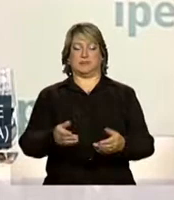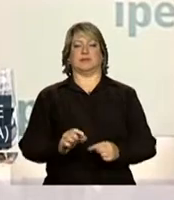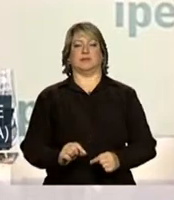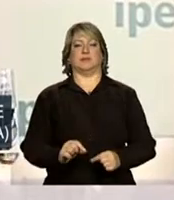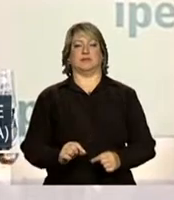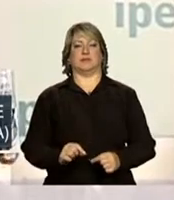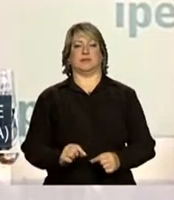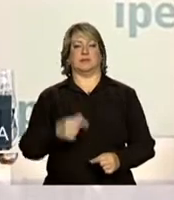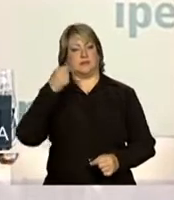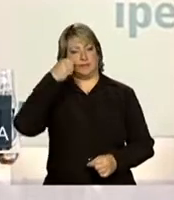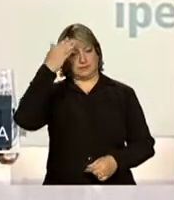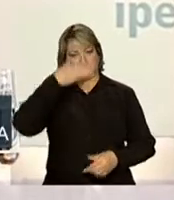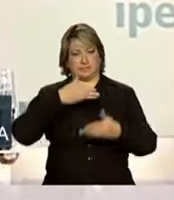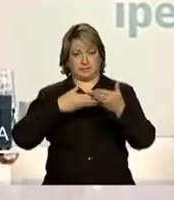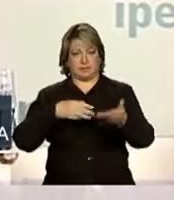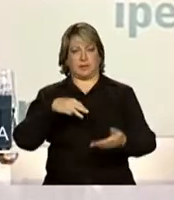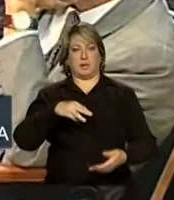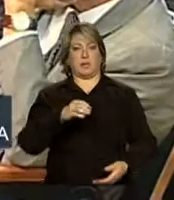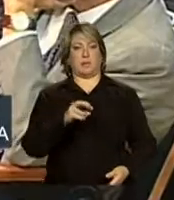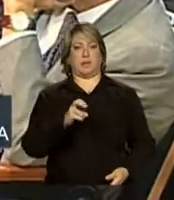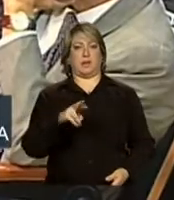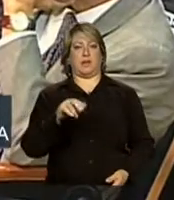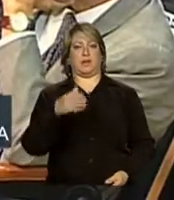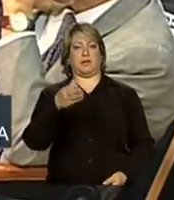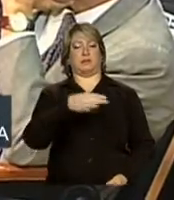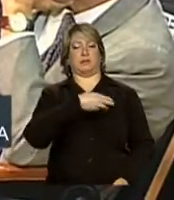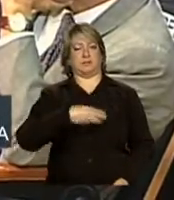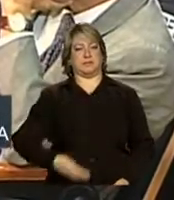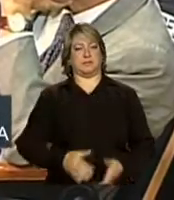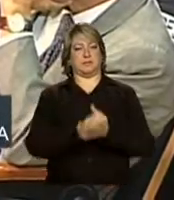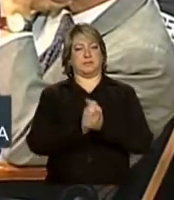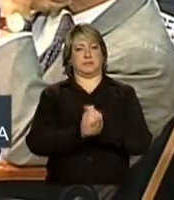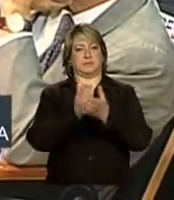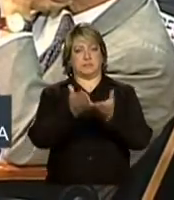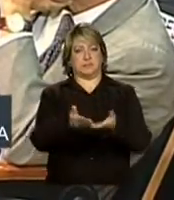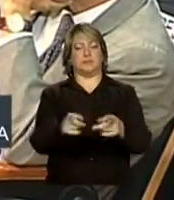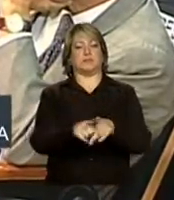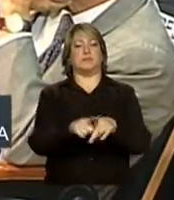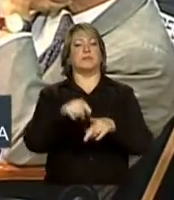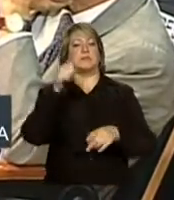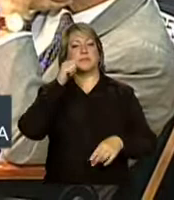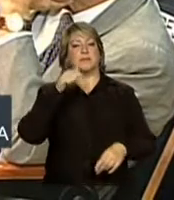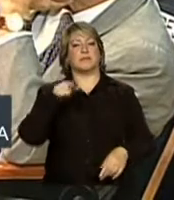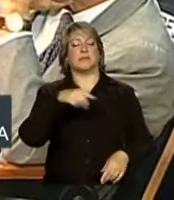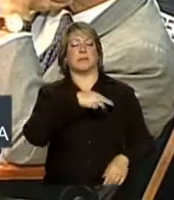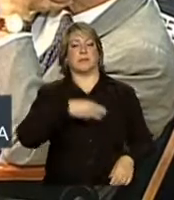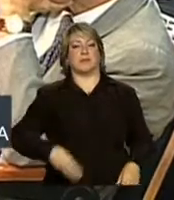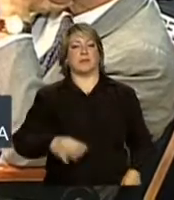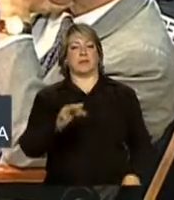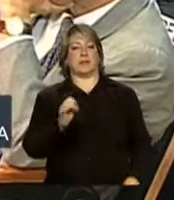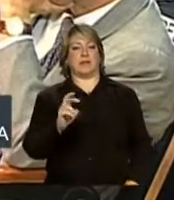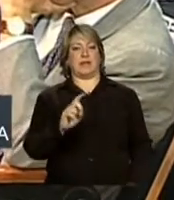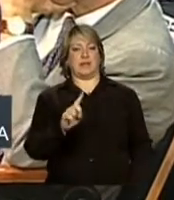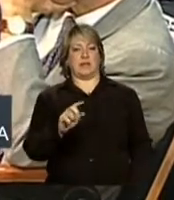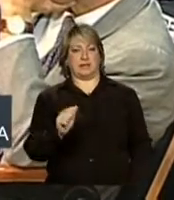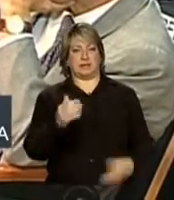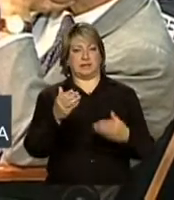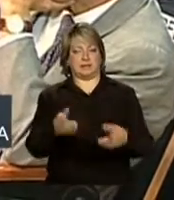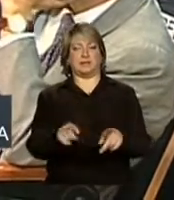aqui na presença do senhor Moreira Franco, ministro Moreira Franco, na presença da ministra Tereza Campelo,